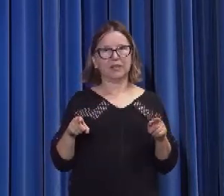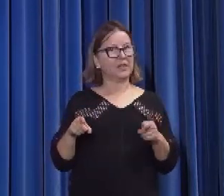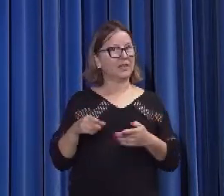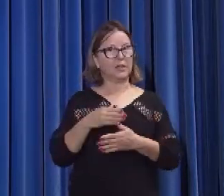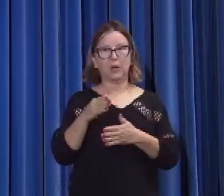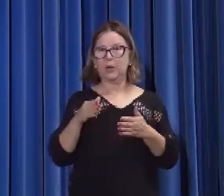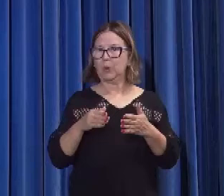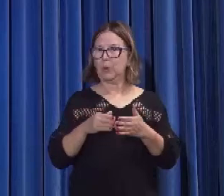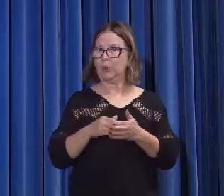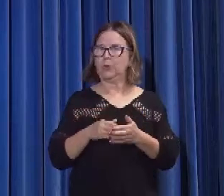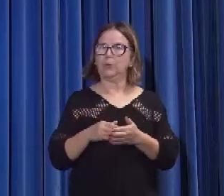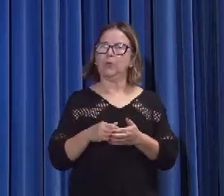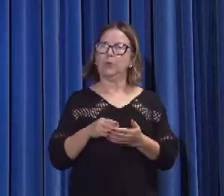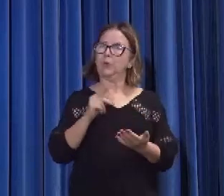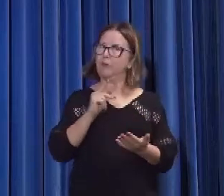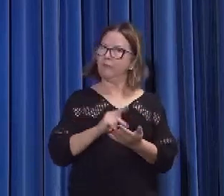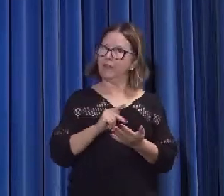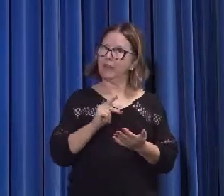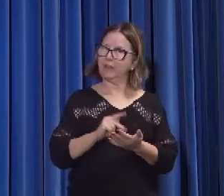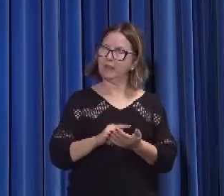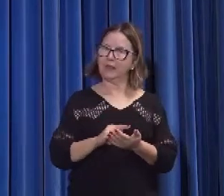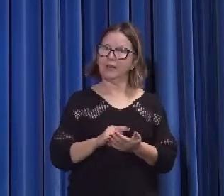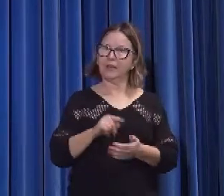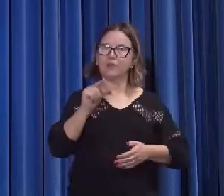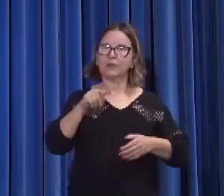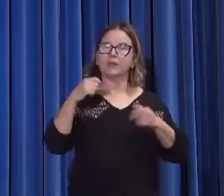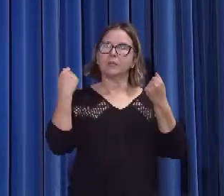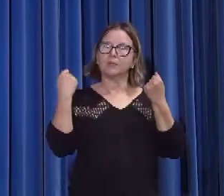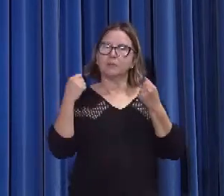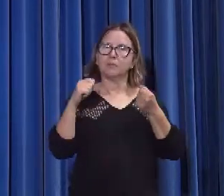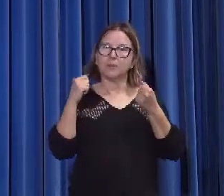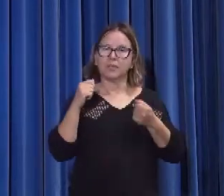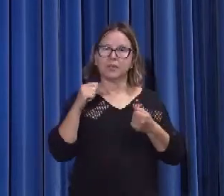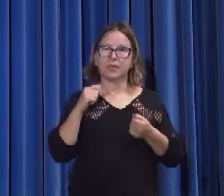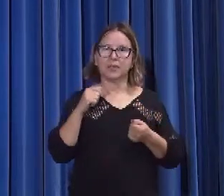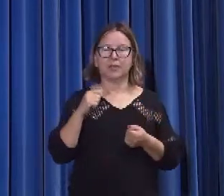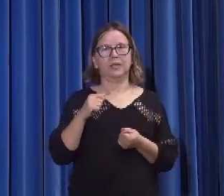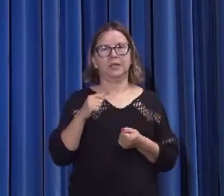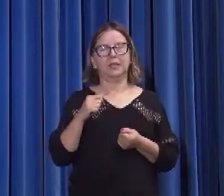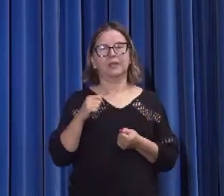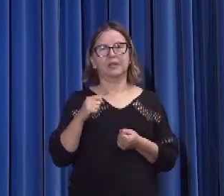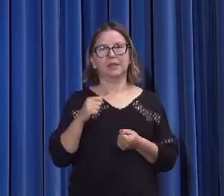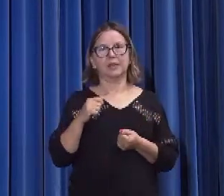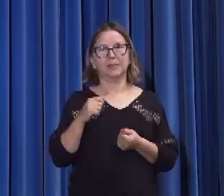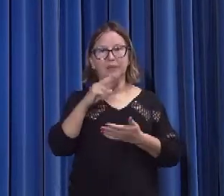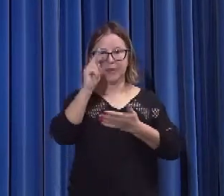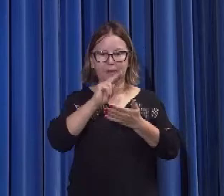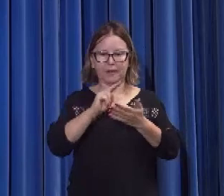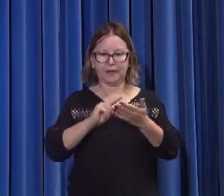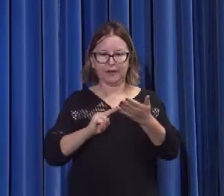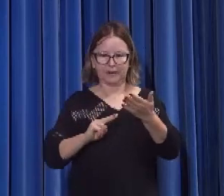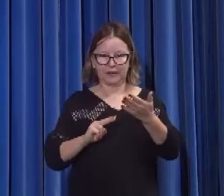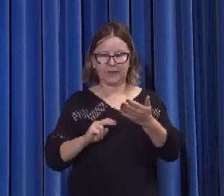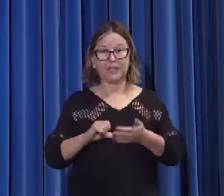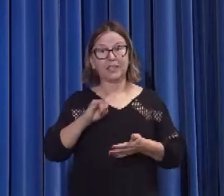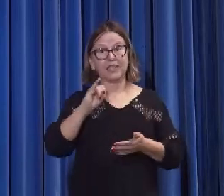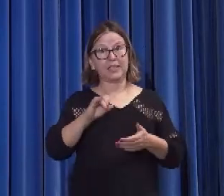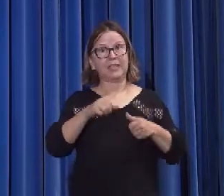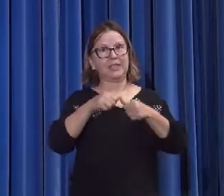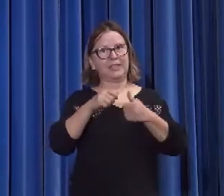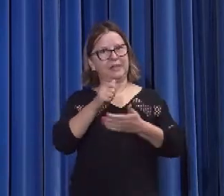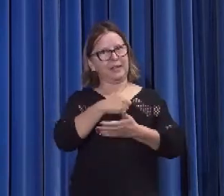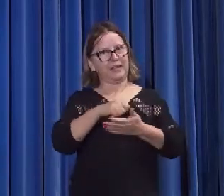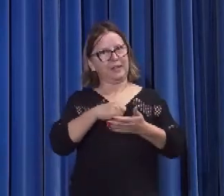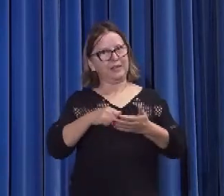precisa checar em relação ao que está na palavra, para saber se é verdadeiramente de Deus.